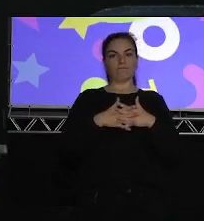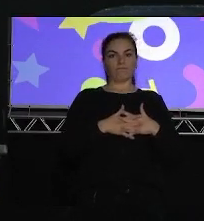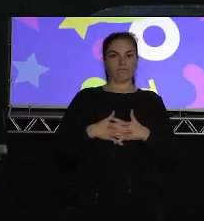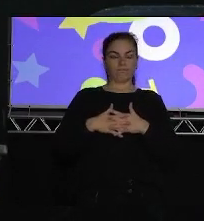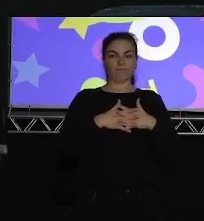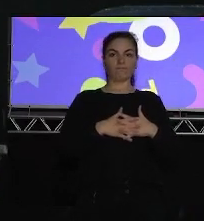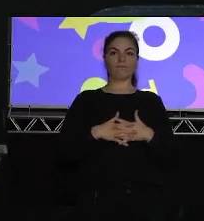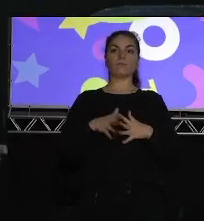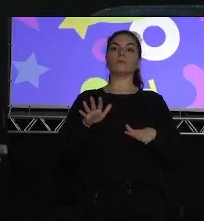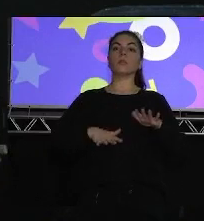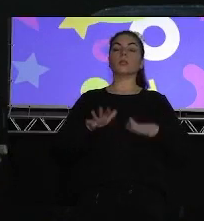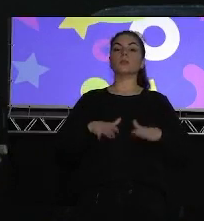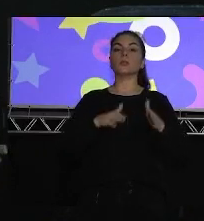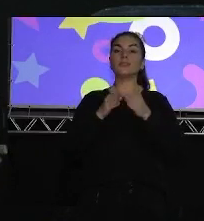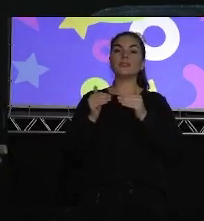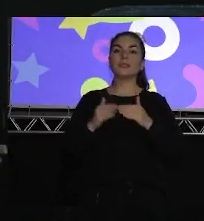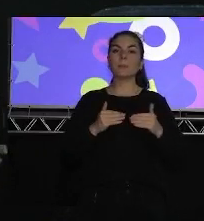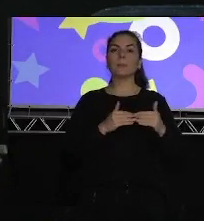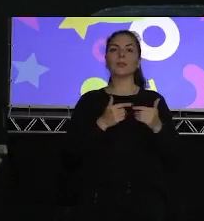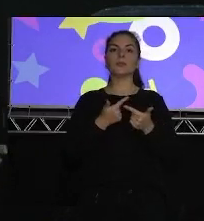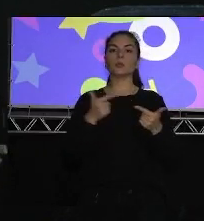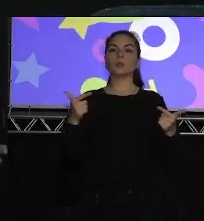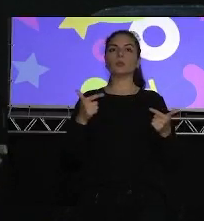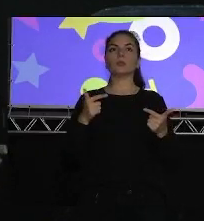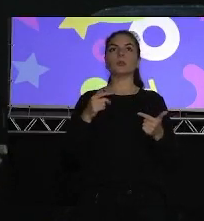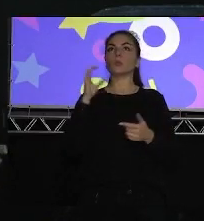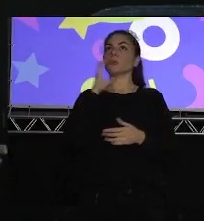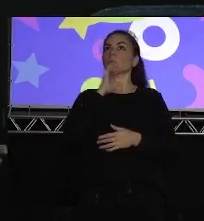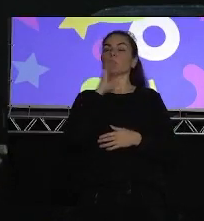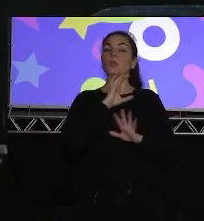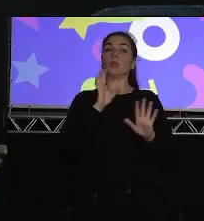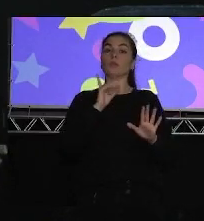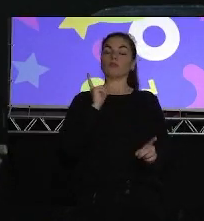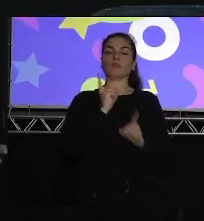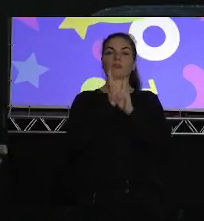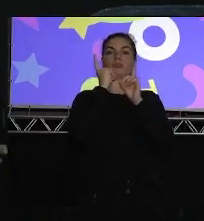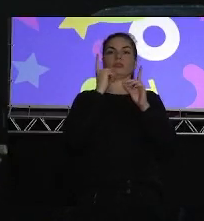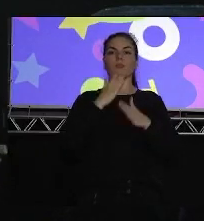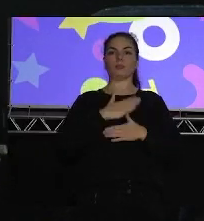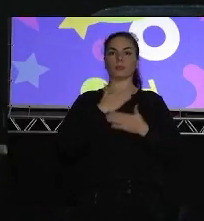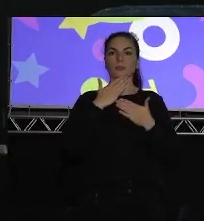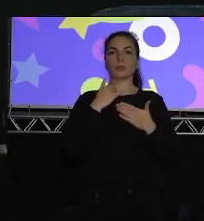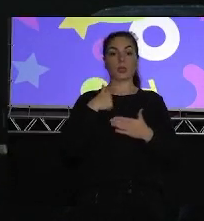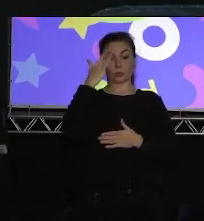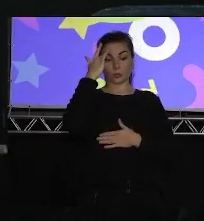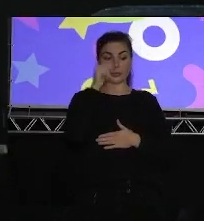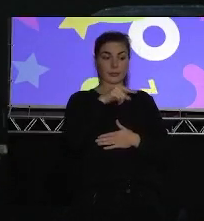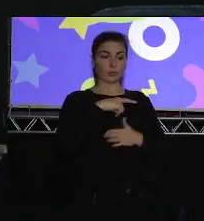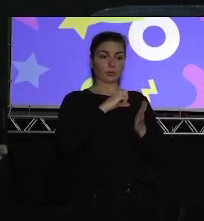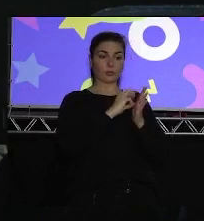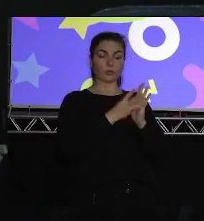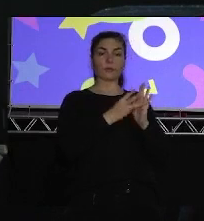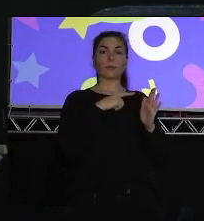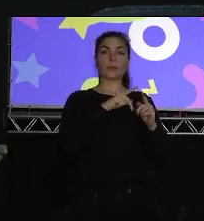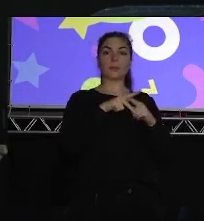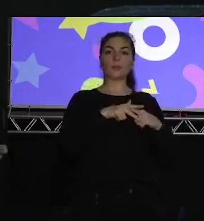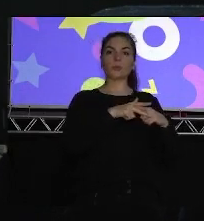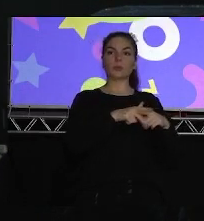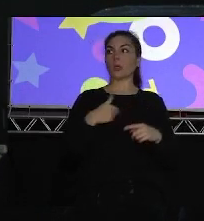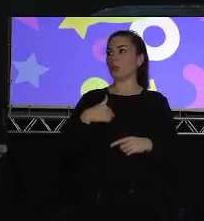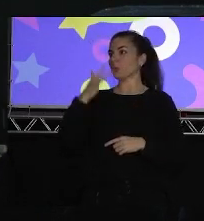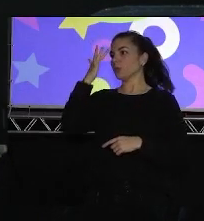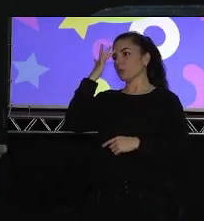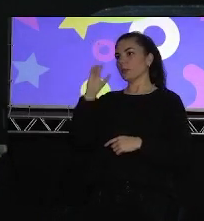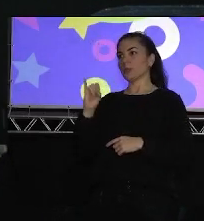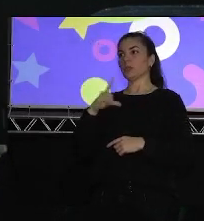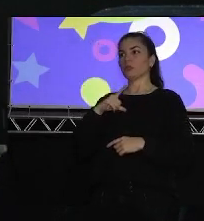imprevistas. O que é uma demanda imprevista? Não é nem urgente, gente, é imprevista. Nem sabia que existia esse software, agora tem que dar manutenção. Eu nem